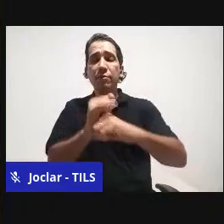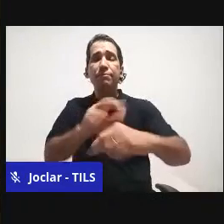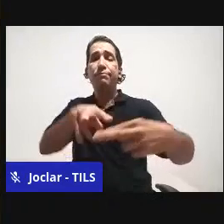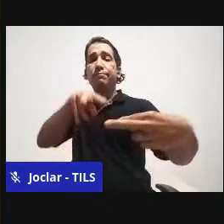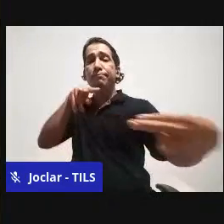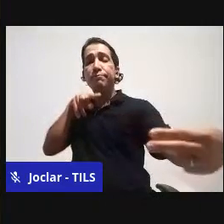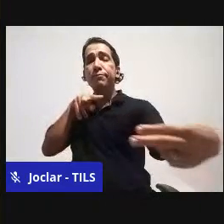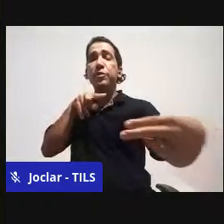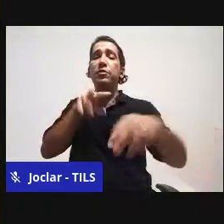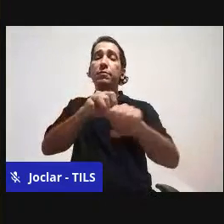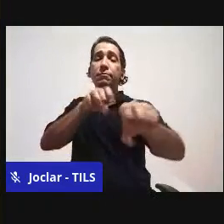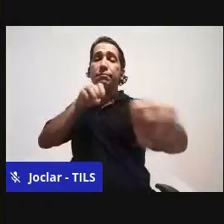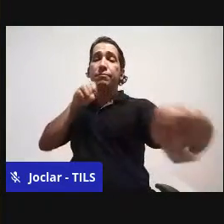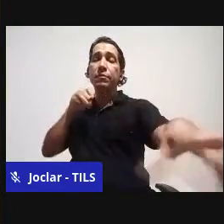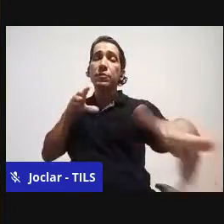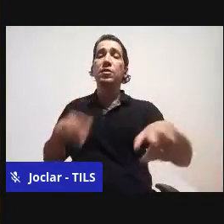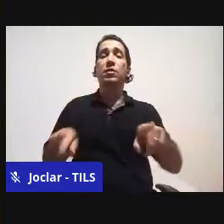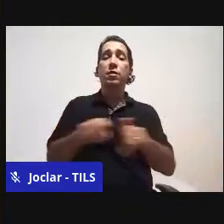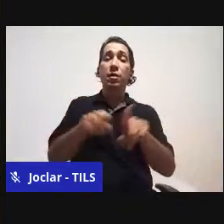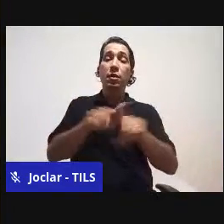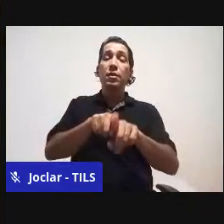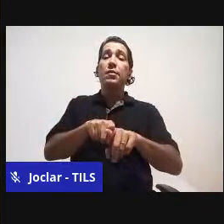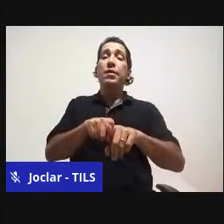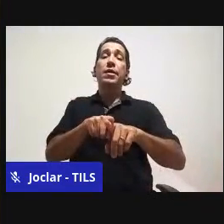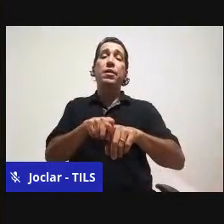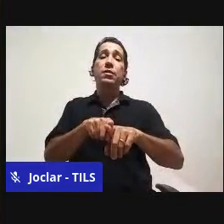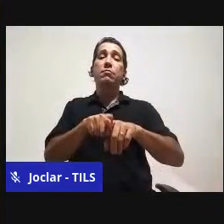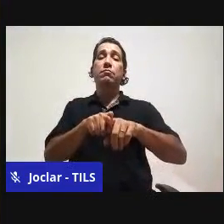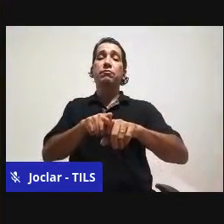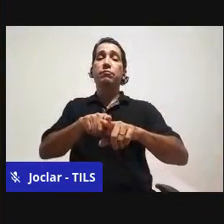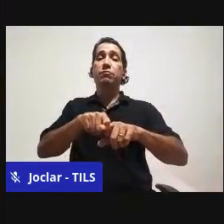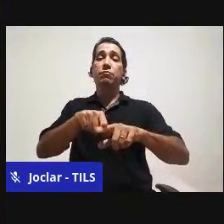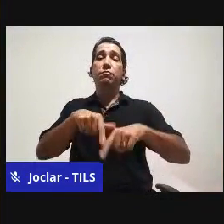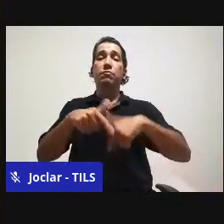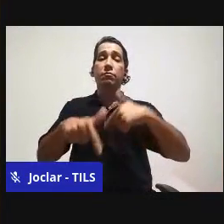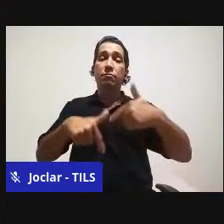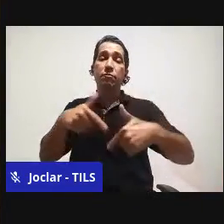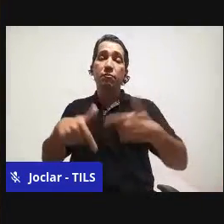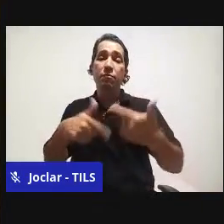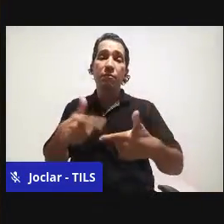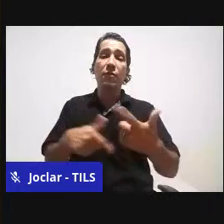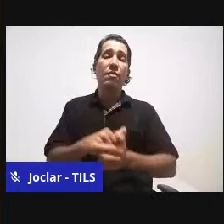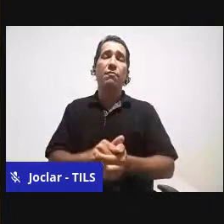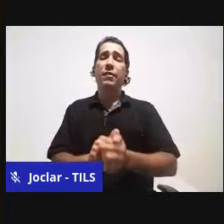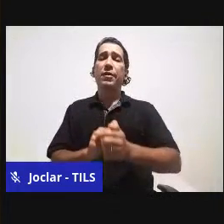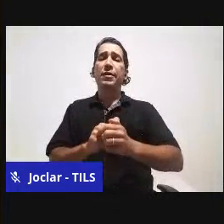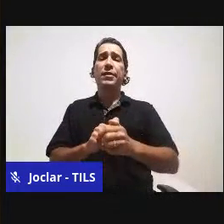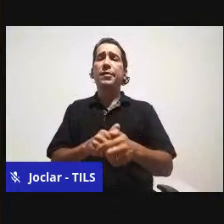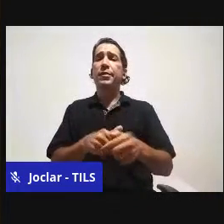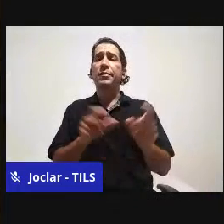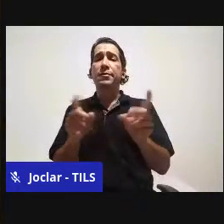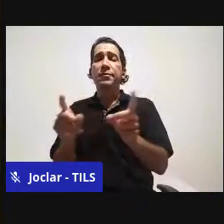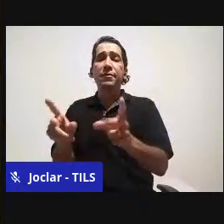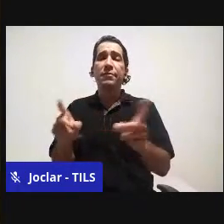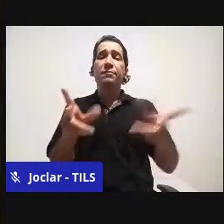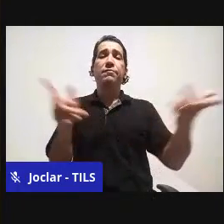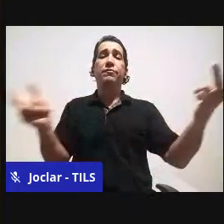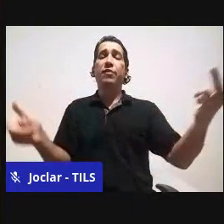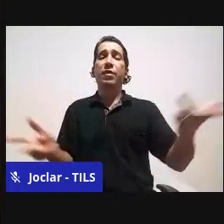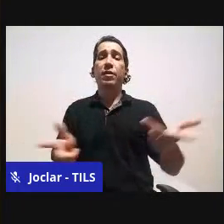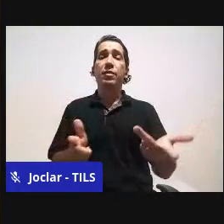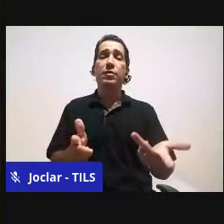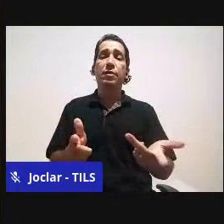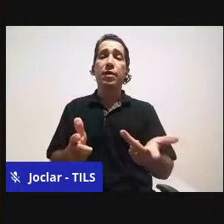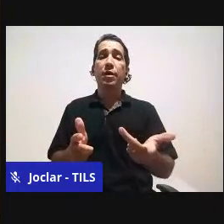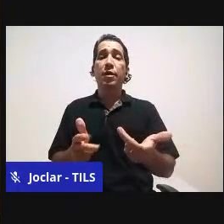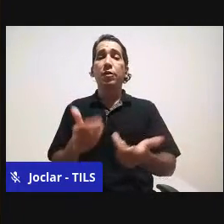serviços profissionais também está sendo atingido, o setor de bens de consumos embalados, né,